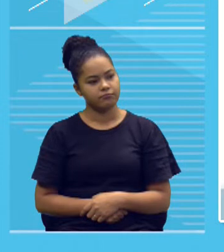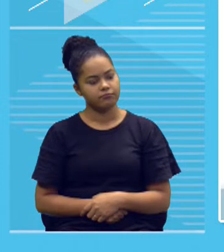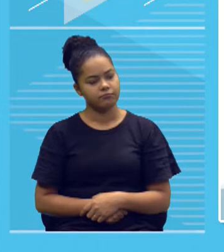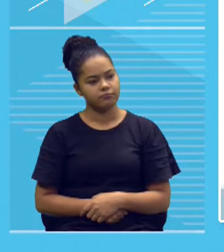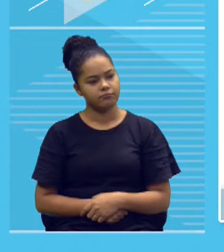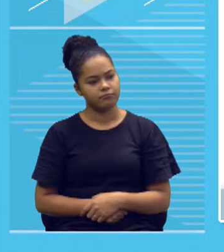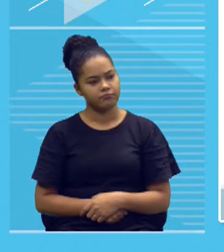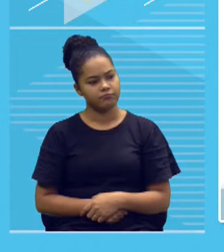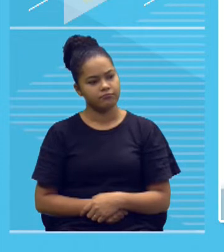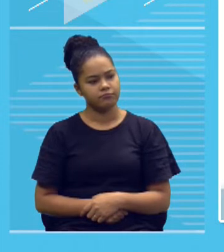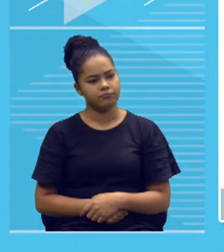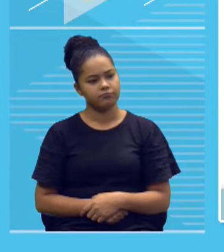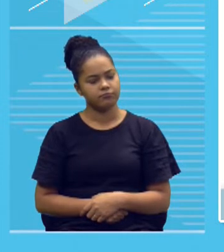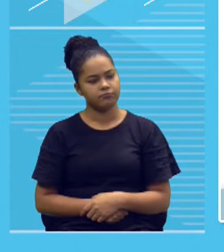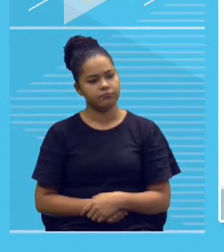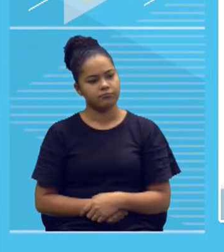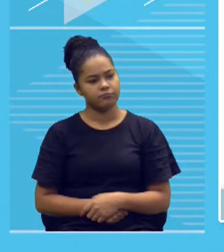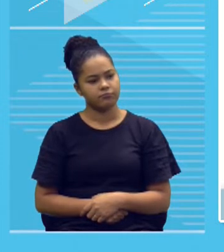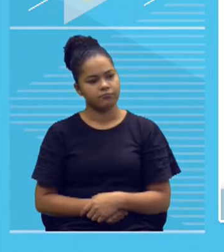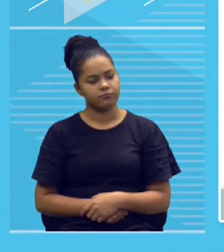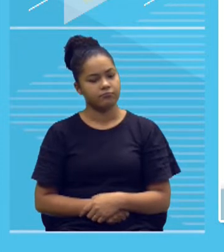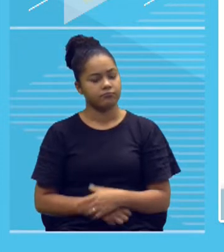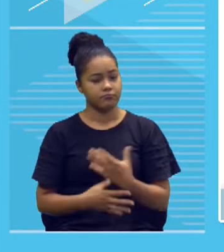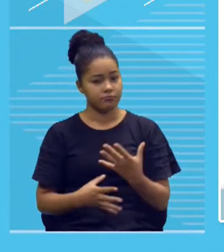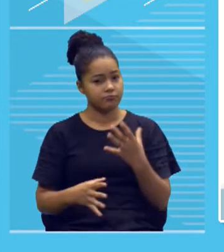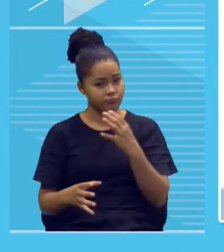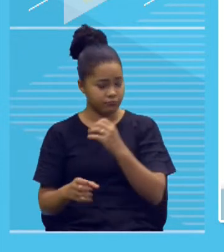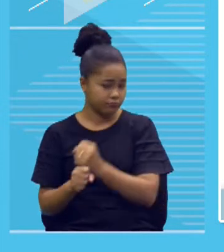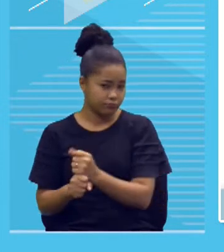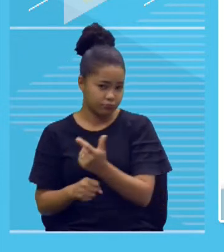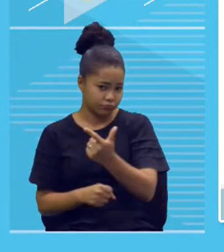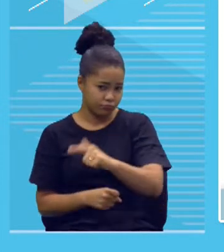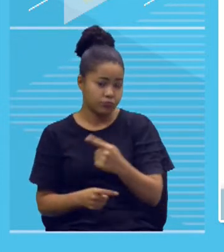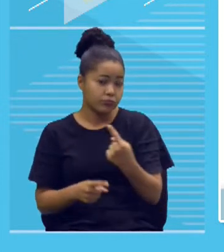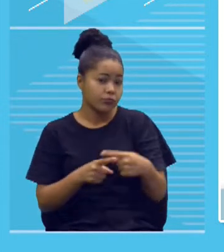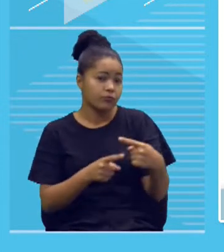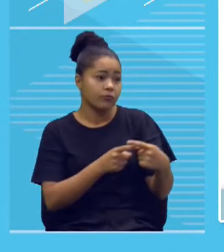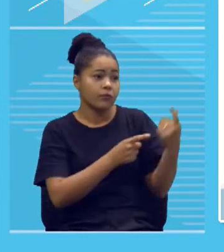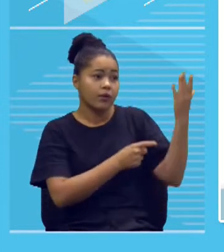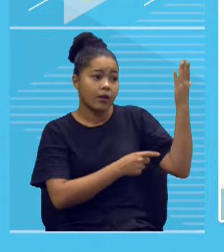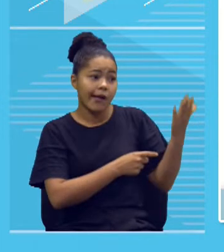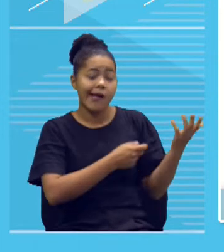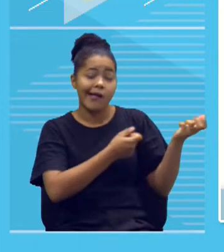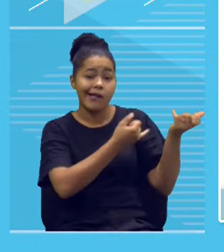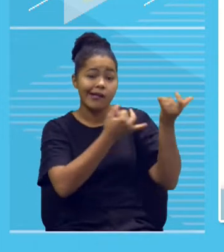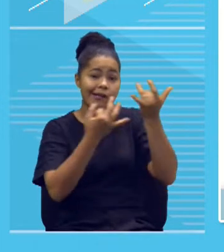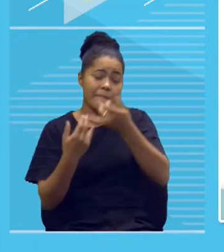eu vou calcular de novo dois por cento tô fazendo isso para a questão pediu de